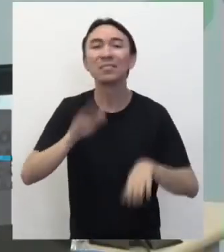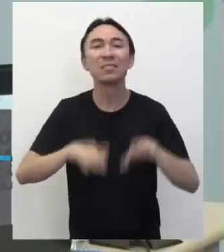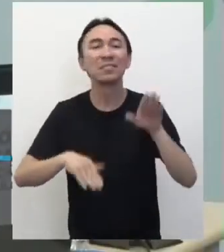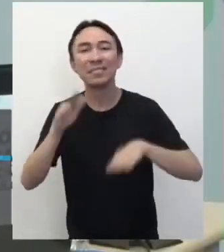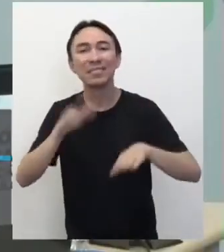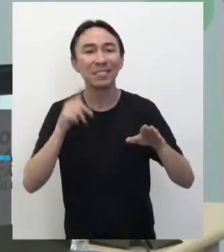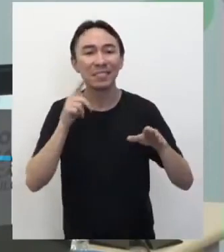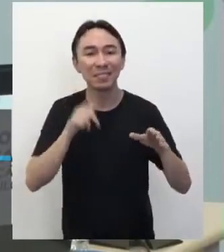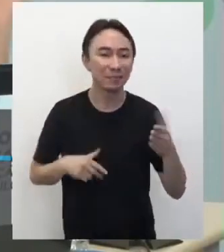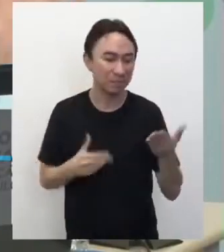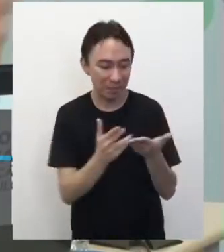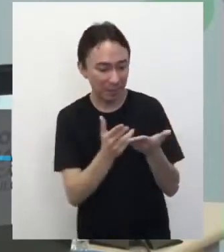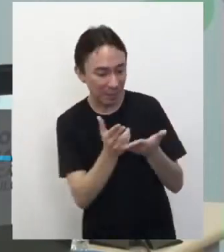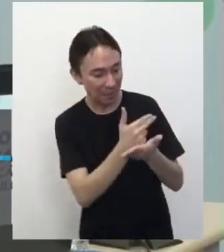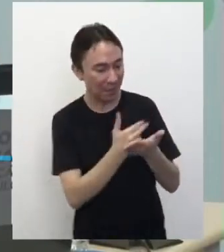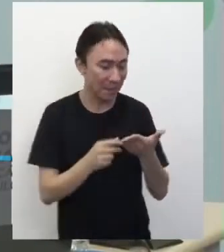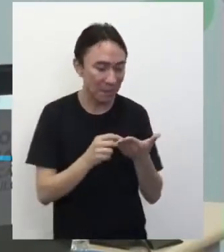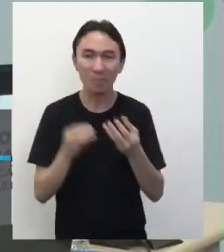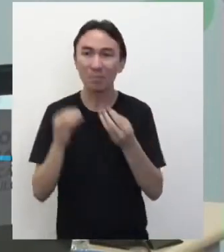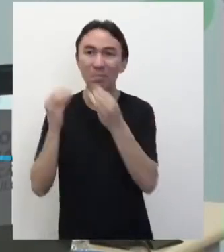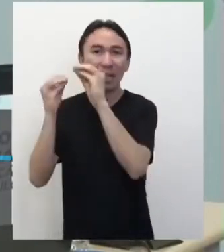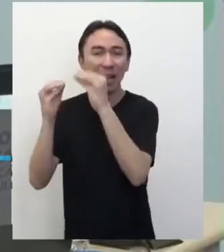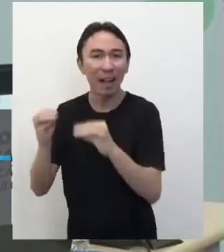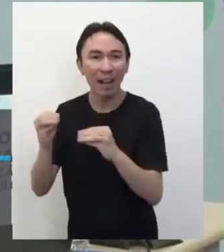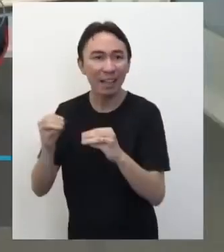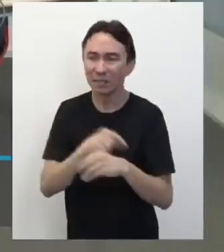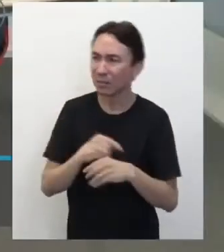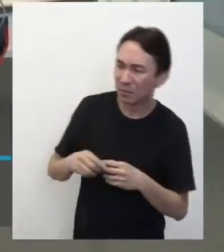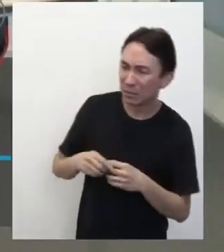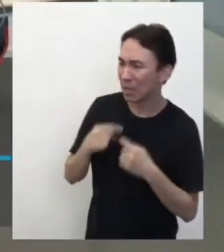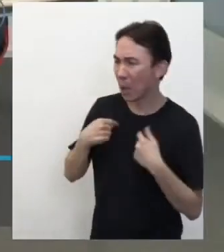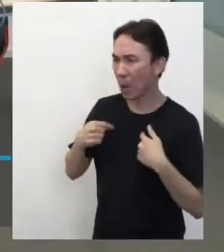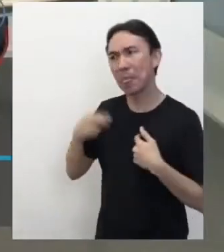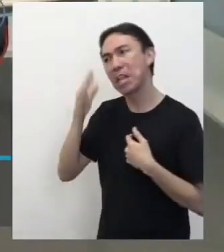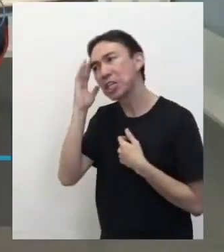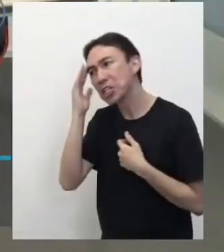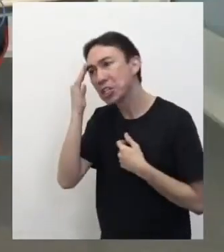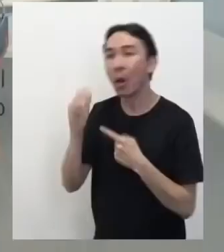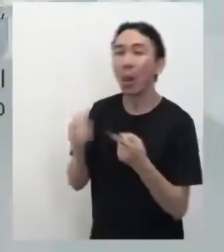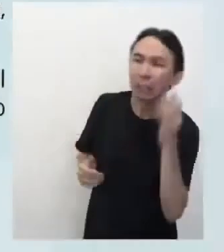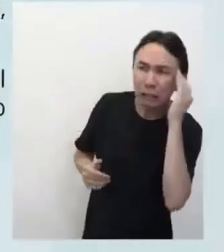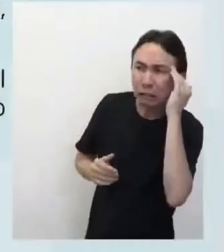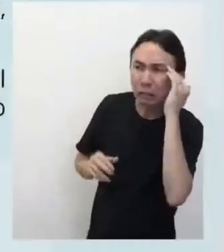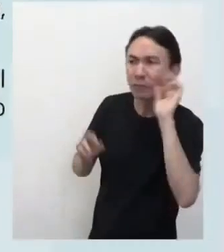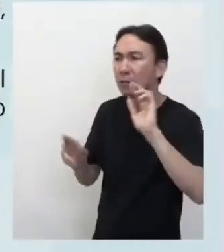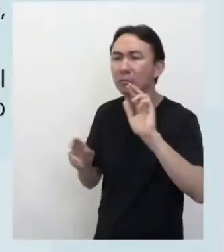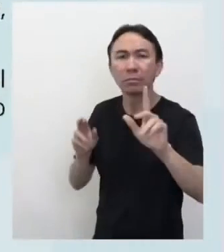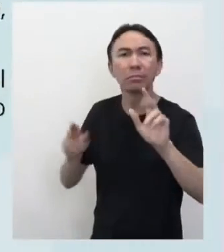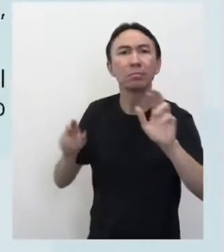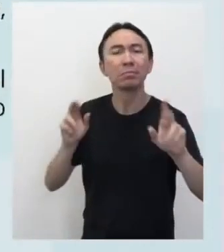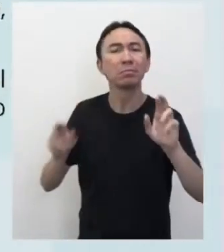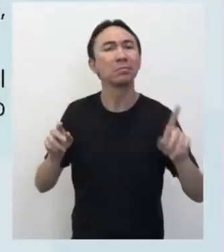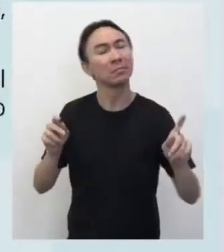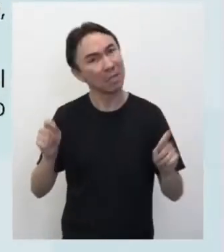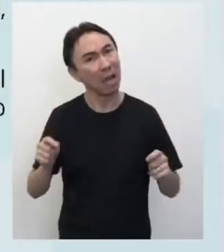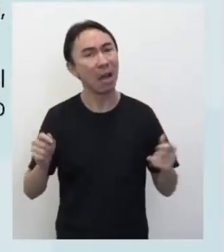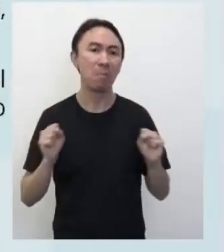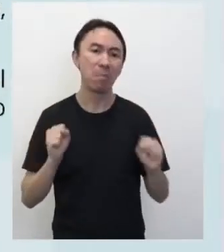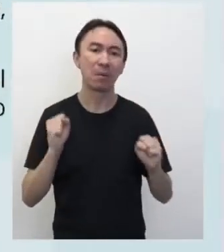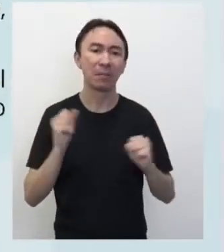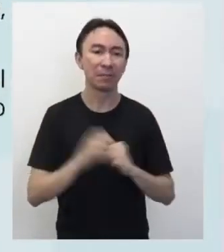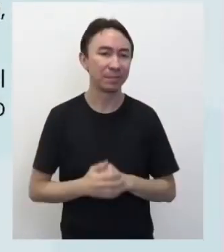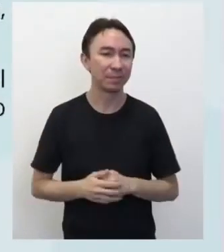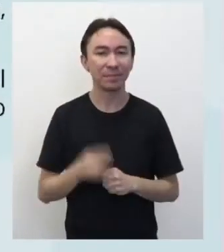imagina o tanto de interpretação que uma obra dá. Sim. E aí, presta atenção na telinha. O que aconteceu na produção